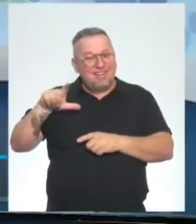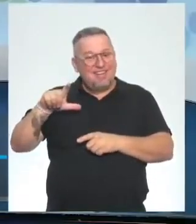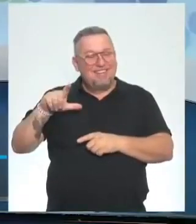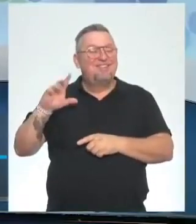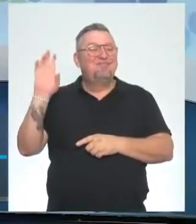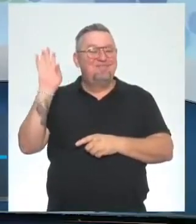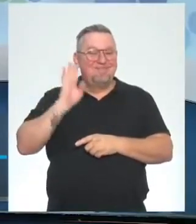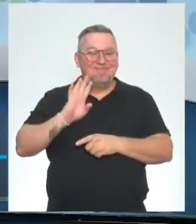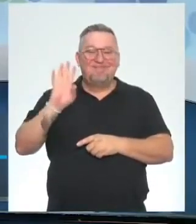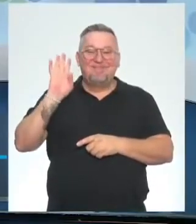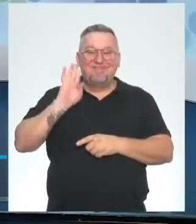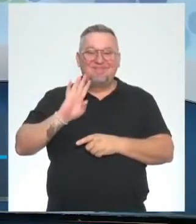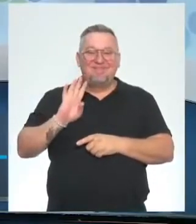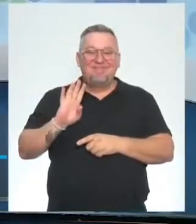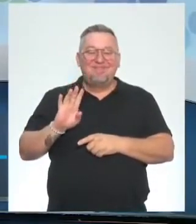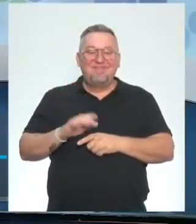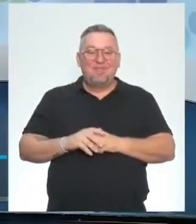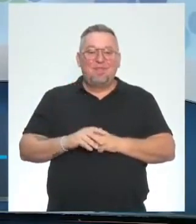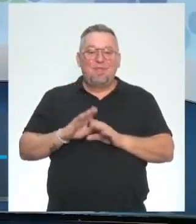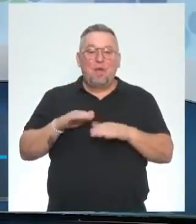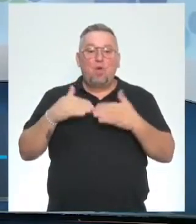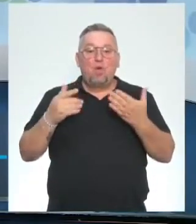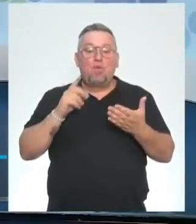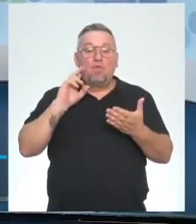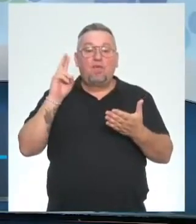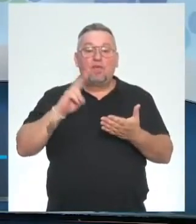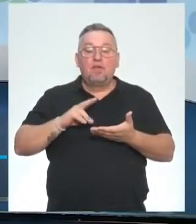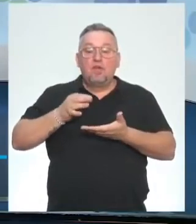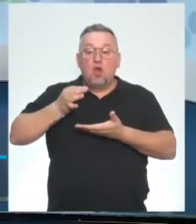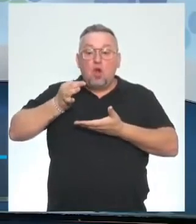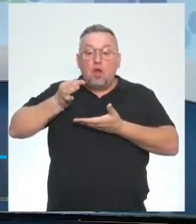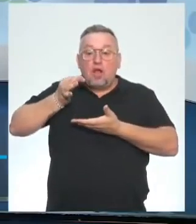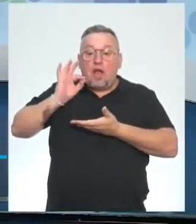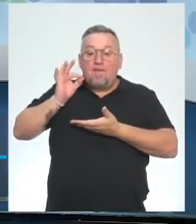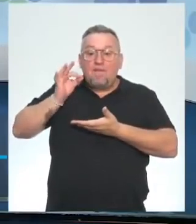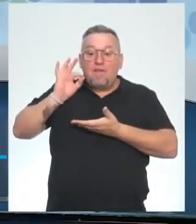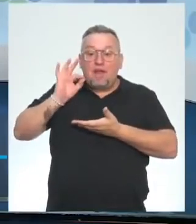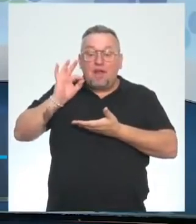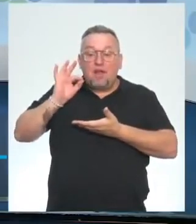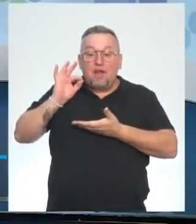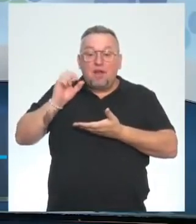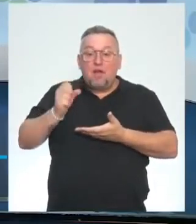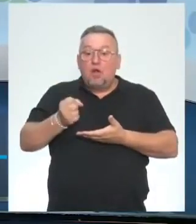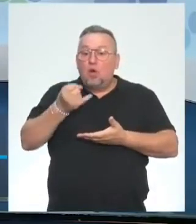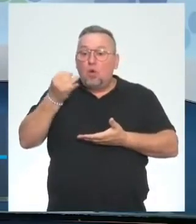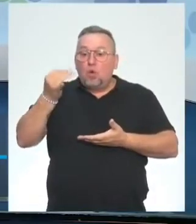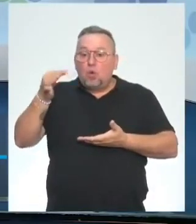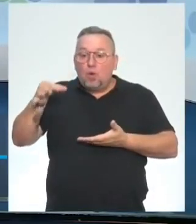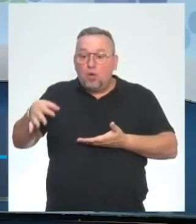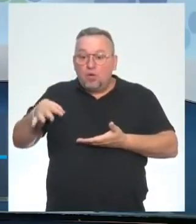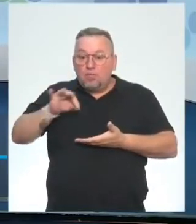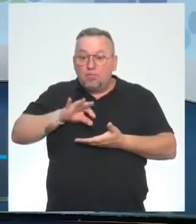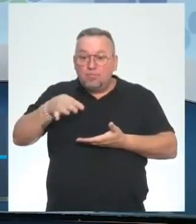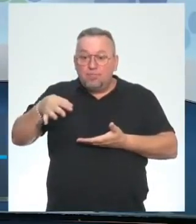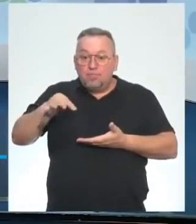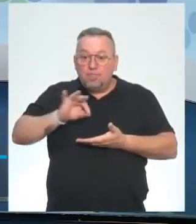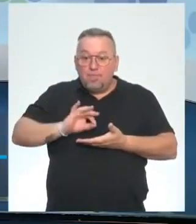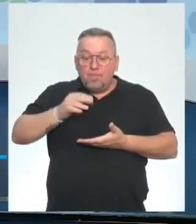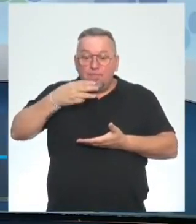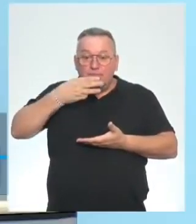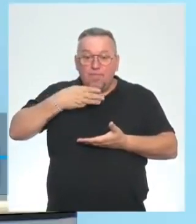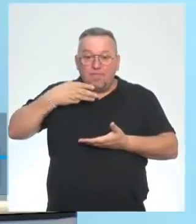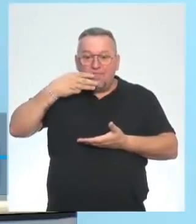muito bom. Então, e aí, como você toma aquele café, né? Quantas colheres de açúcar você utiliza, por exemplo? Ah,